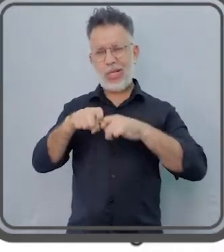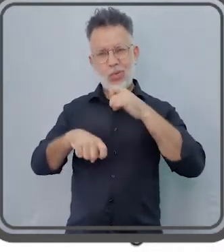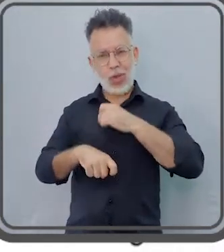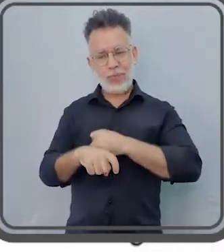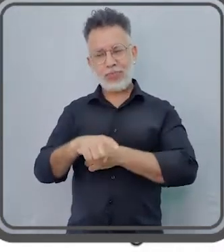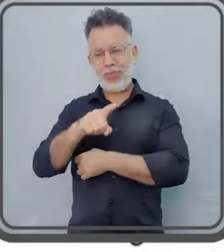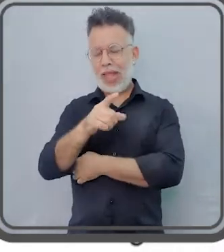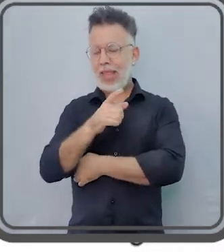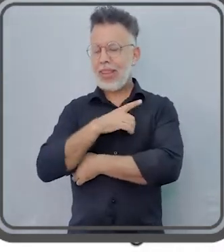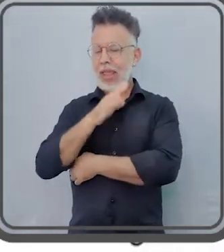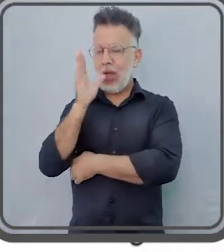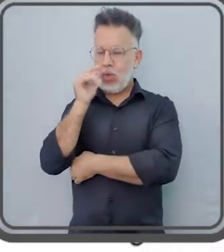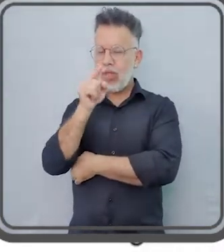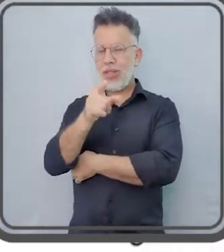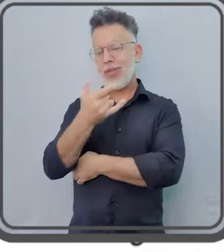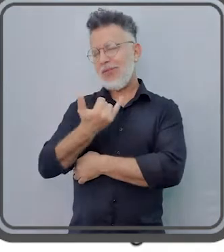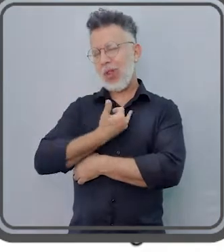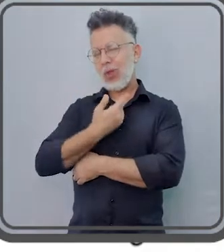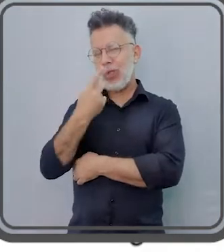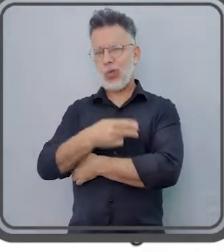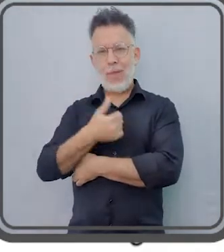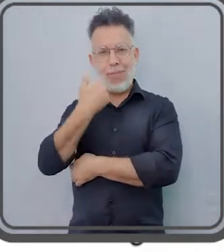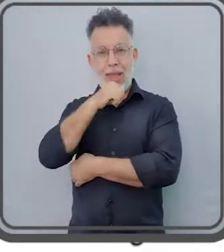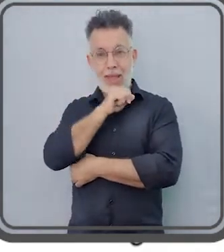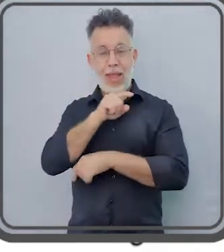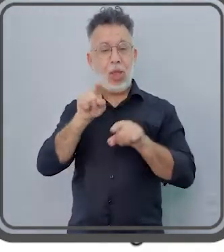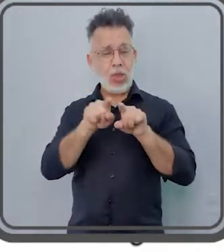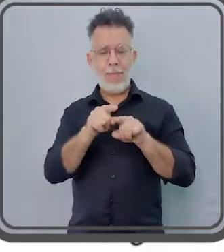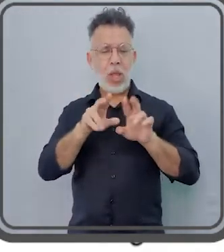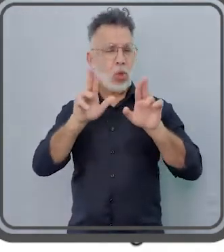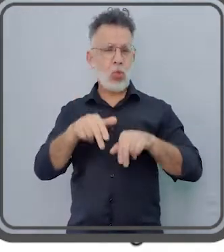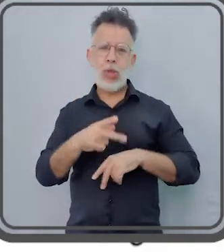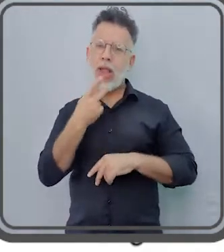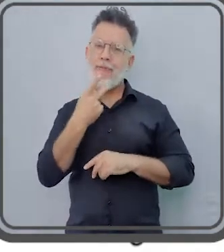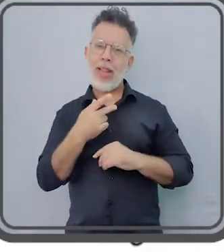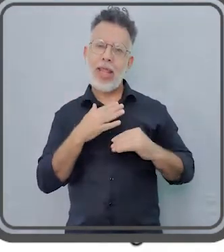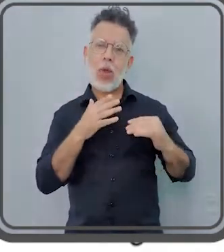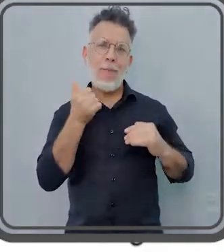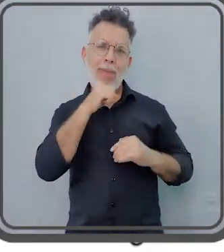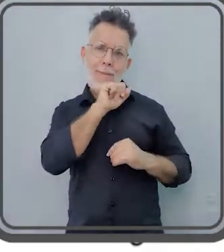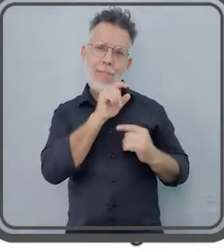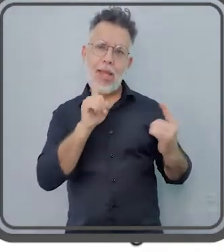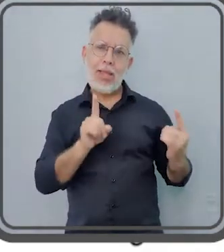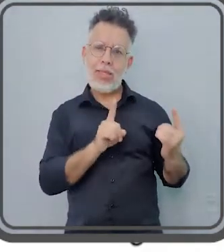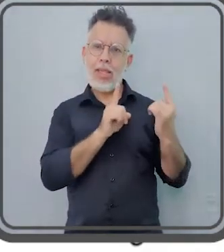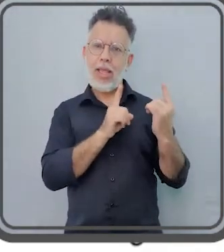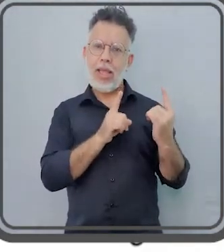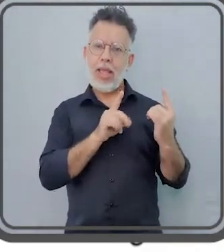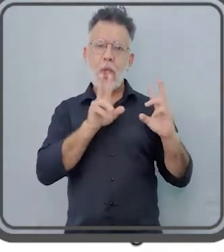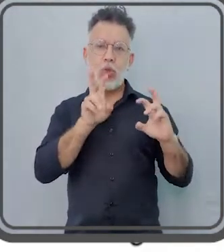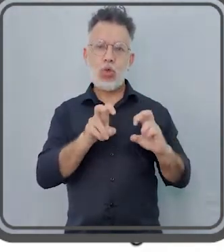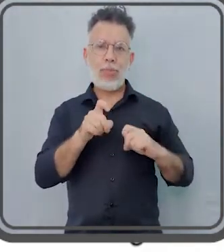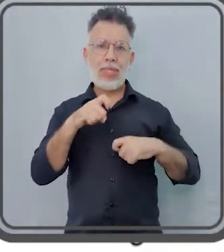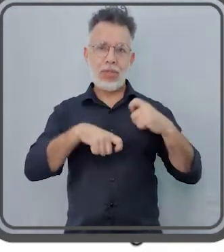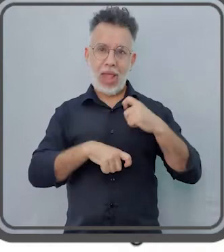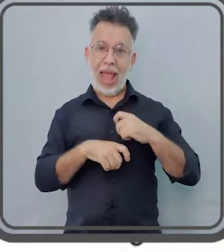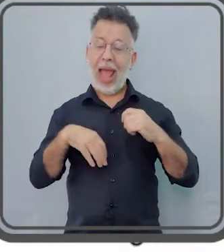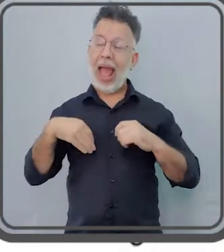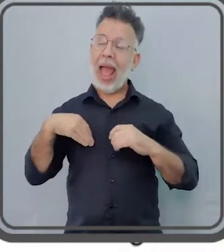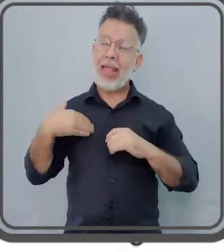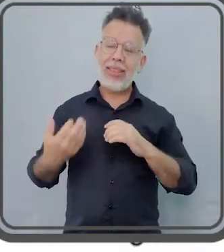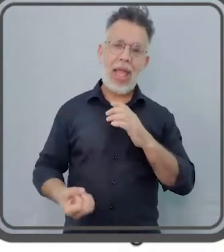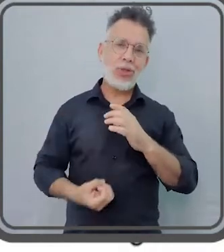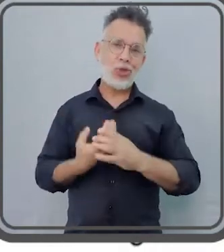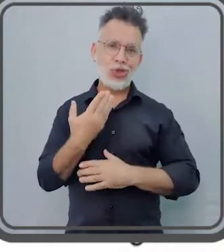sua mãe. Eu também nunca tinha falado sobre sexualidade com a minha mãe, até falar sobre a FIU. Eu sempre trago ela aqui